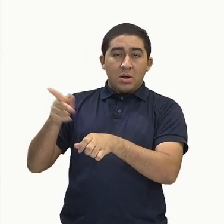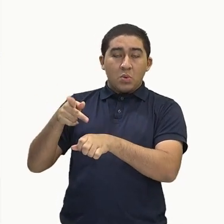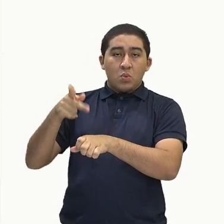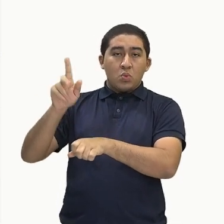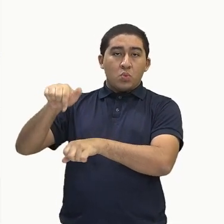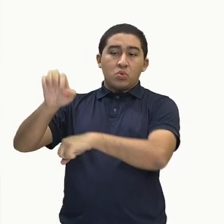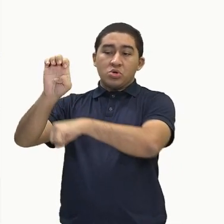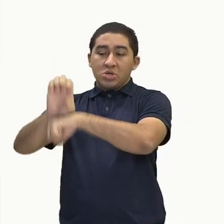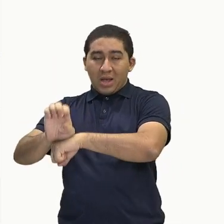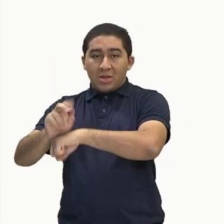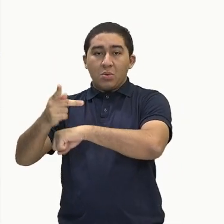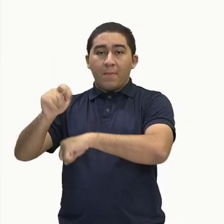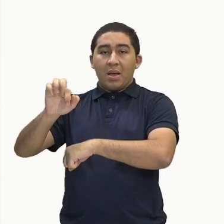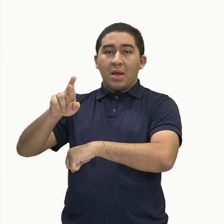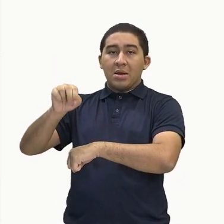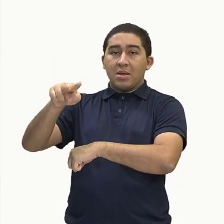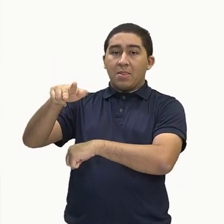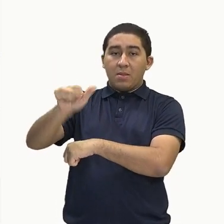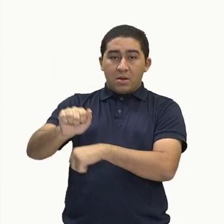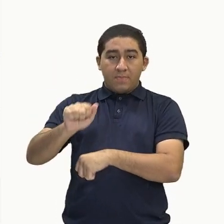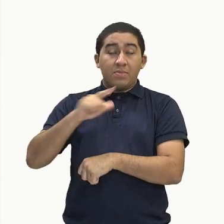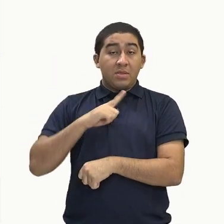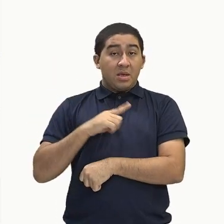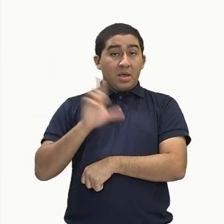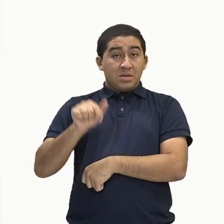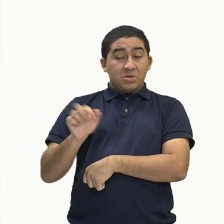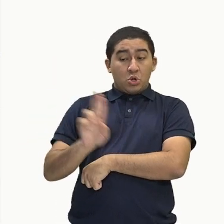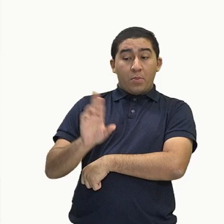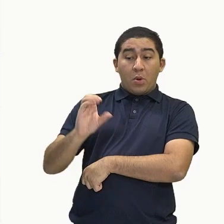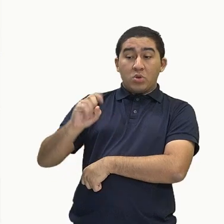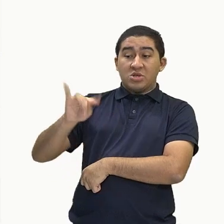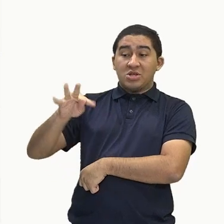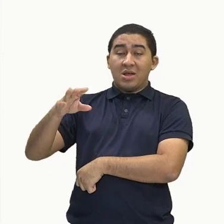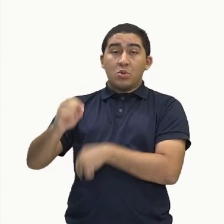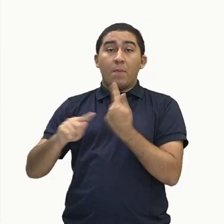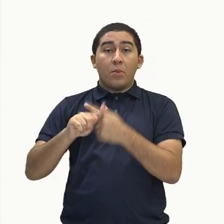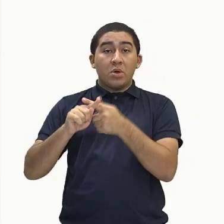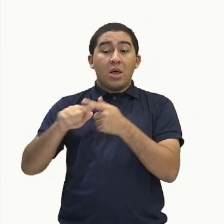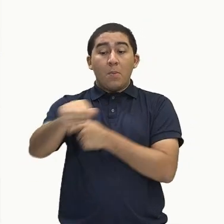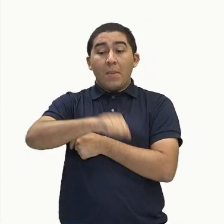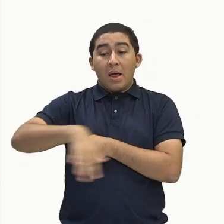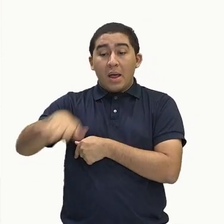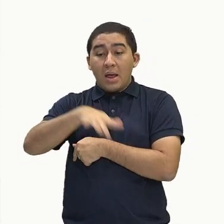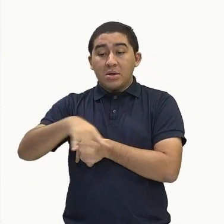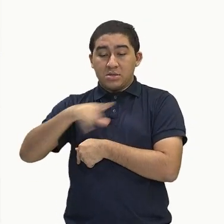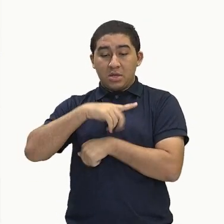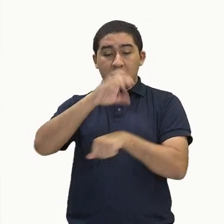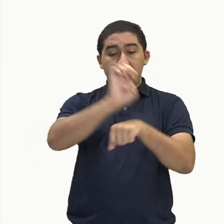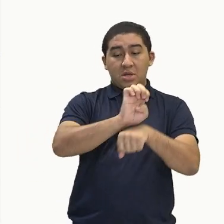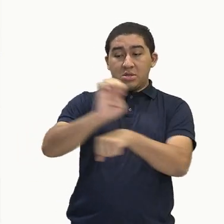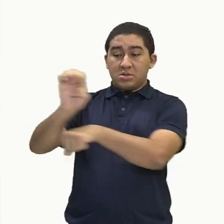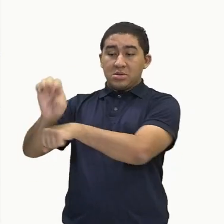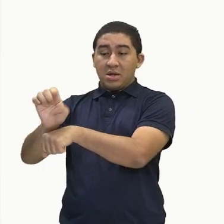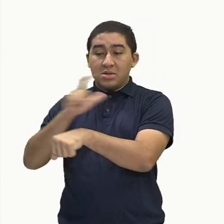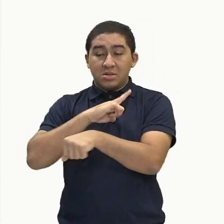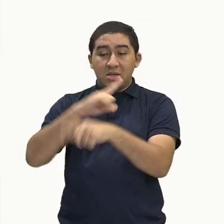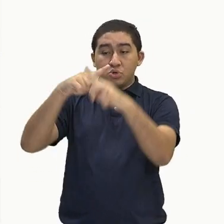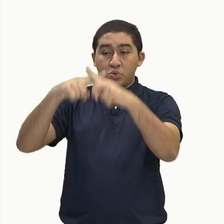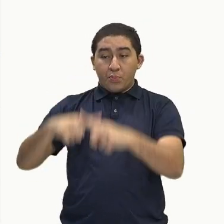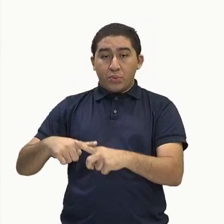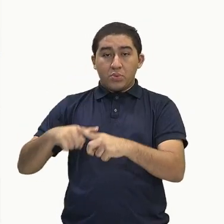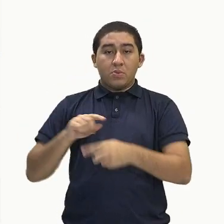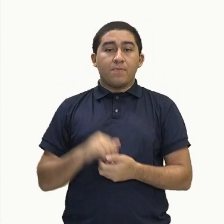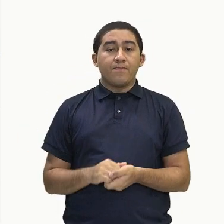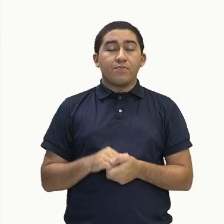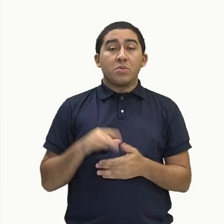nome de Contestado. Por quê? Porque havia uma área ali que estava sendo disputada por esses dois territórios. Certo? O